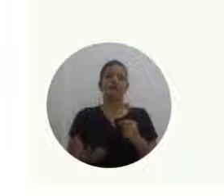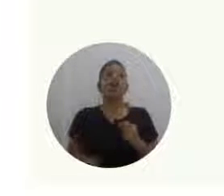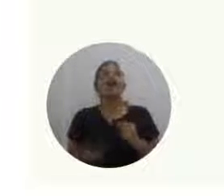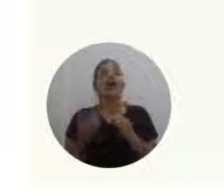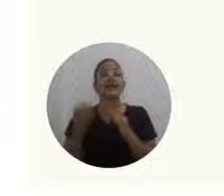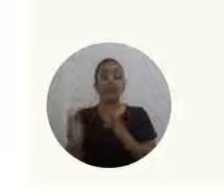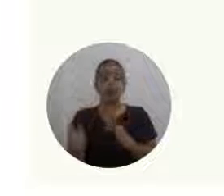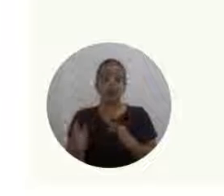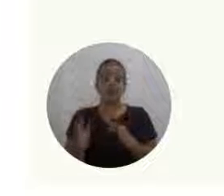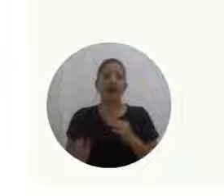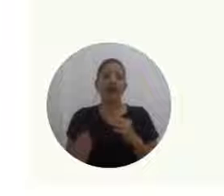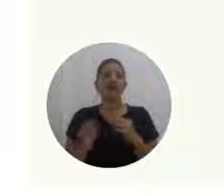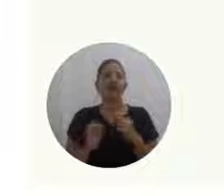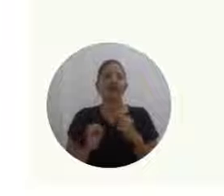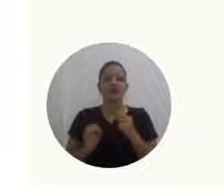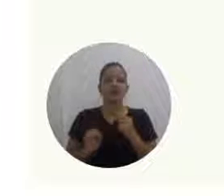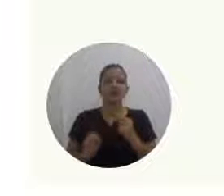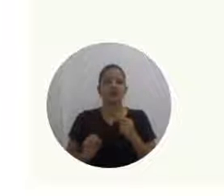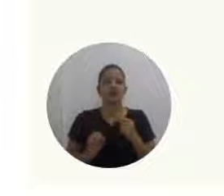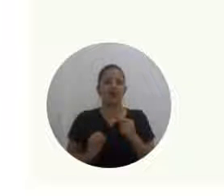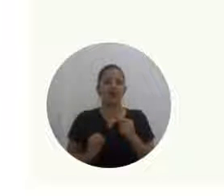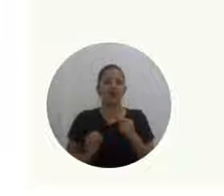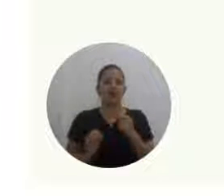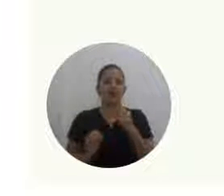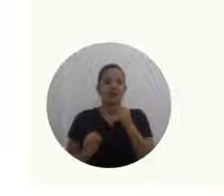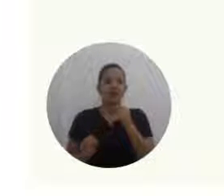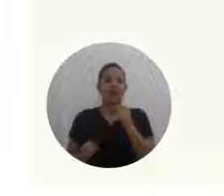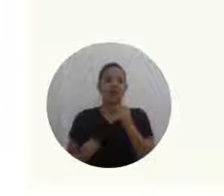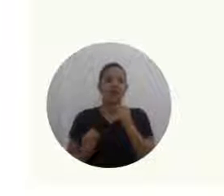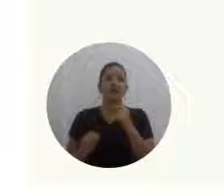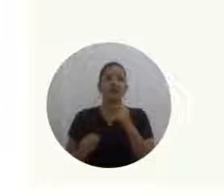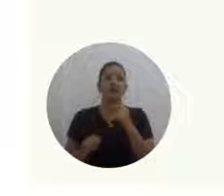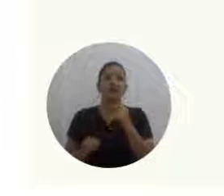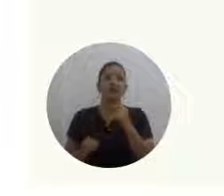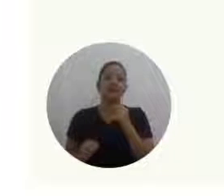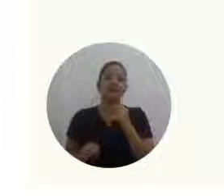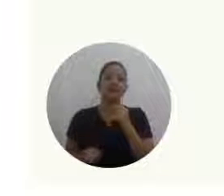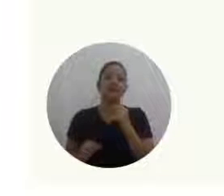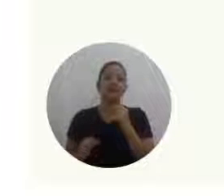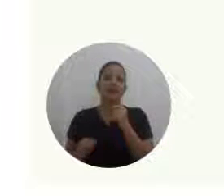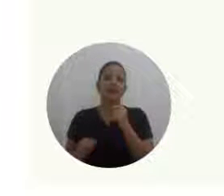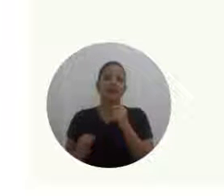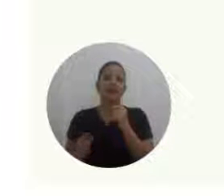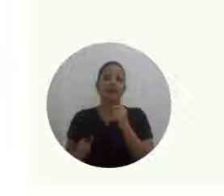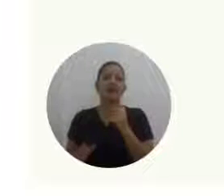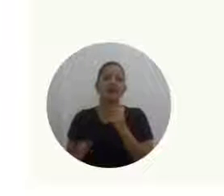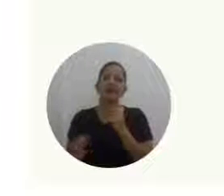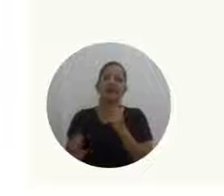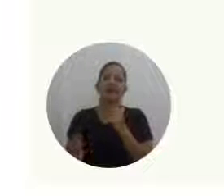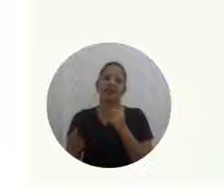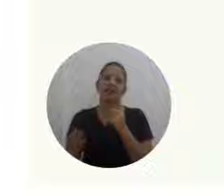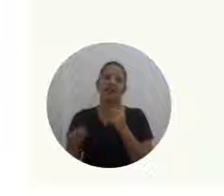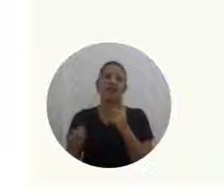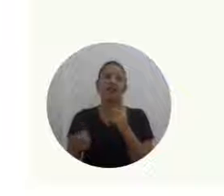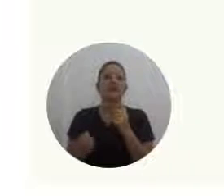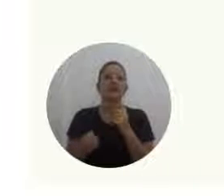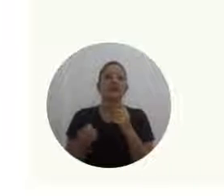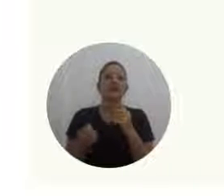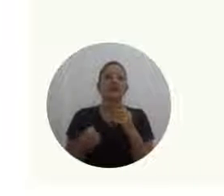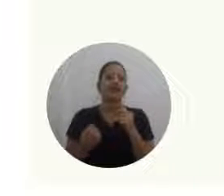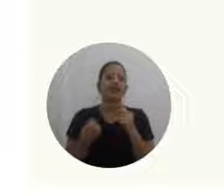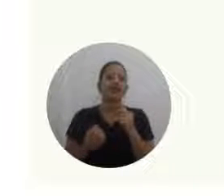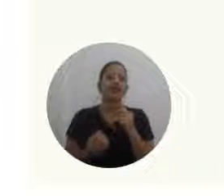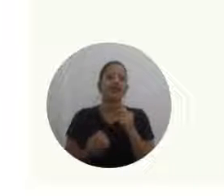Introdução. Então, a forte pressão sobre os recursos hídricos tem dificultado a obtenção de água de qualidade e